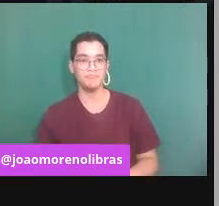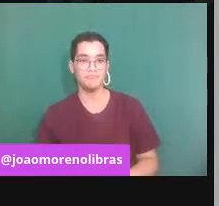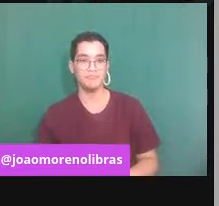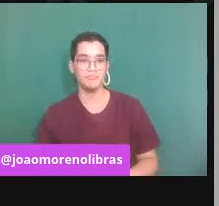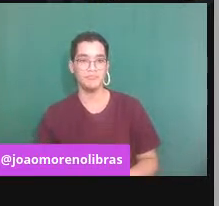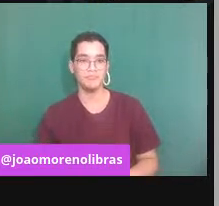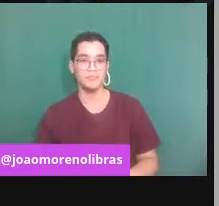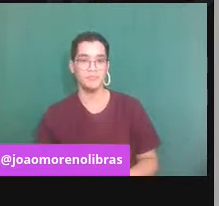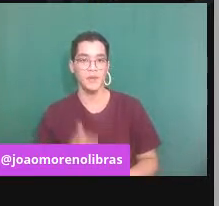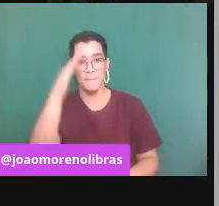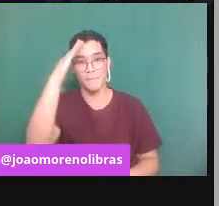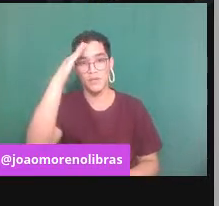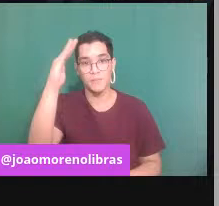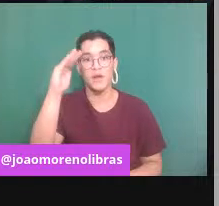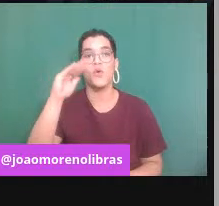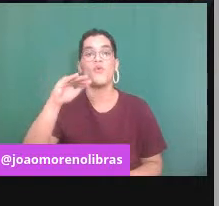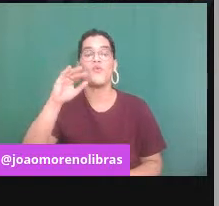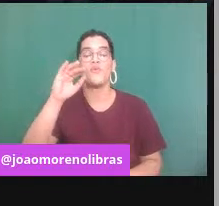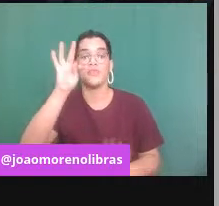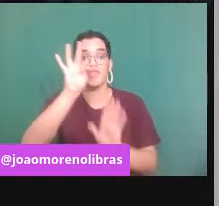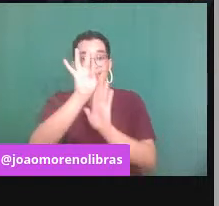textos concretos, né?